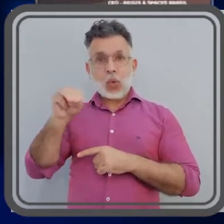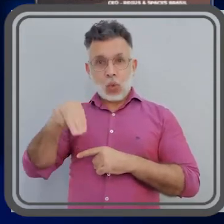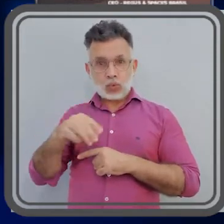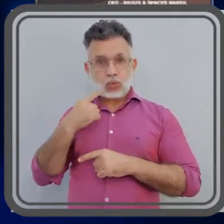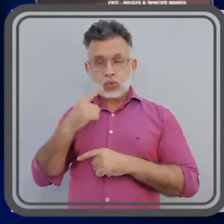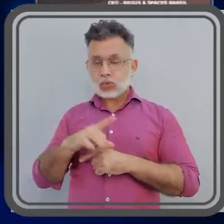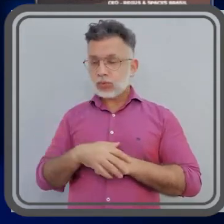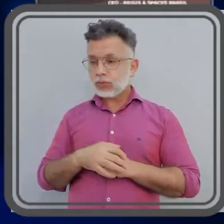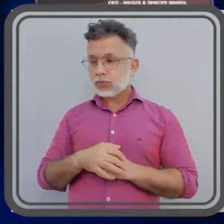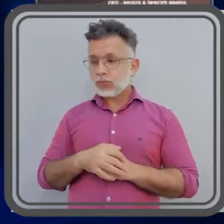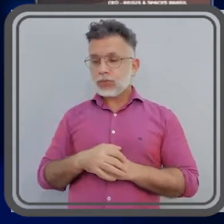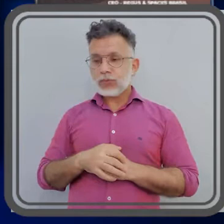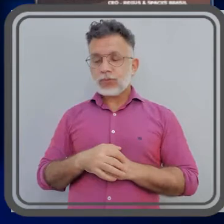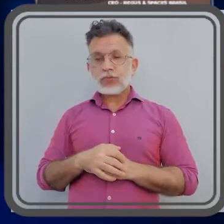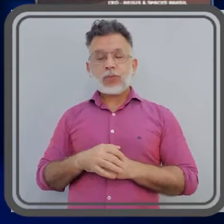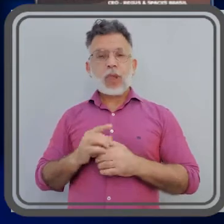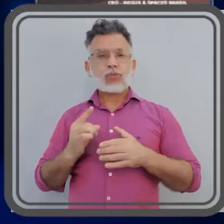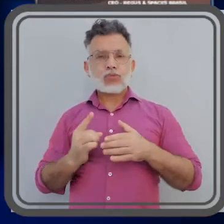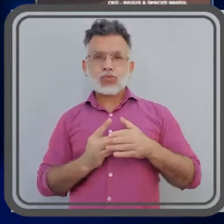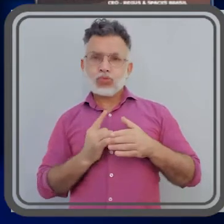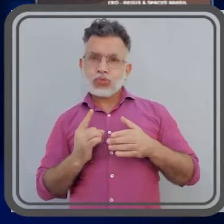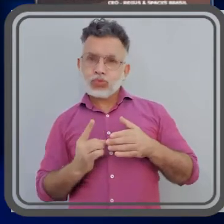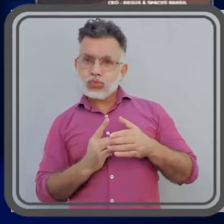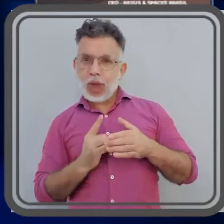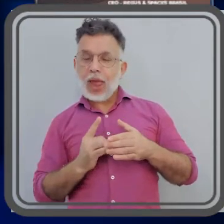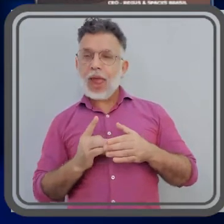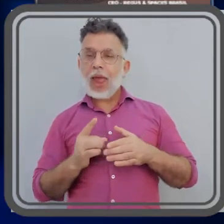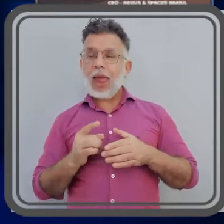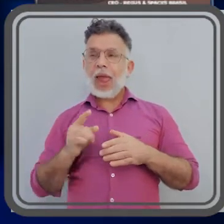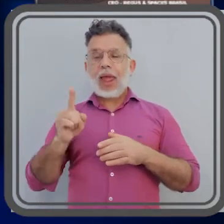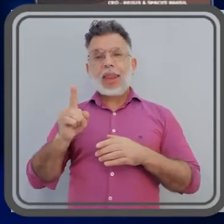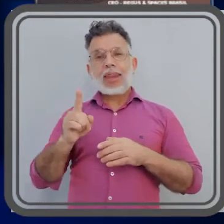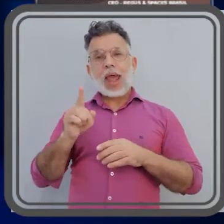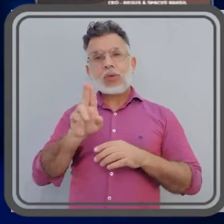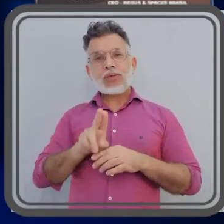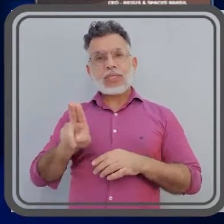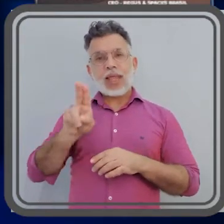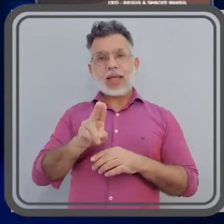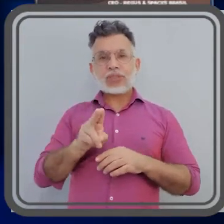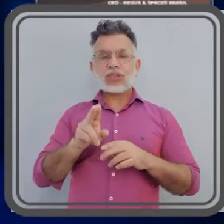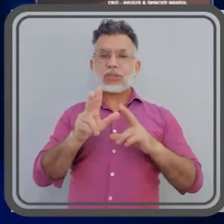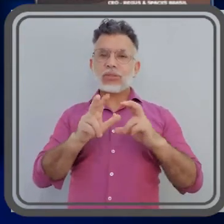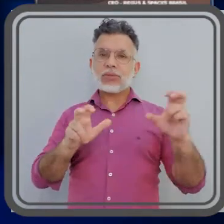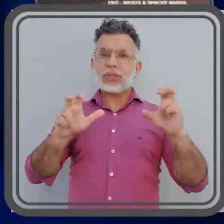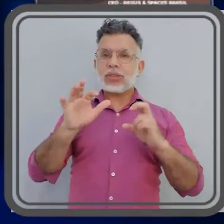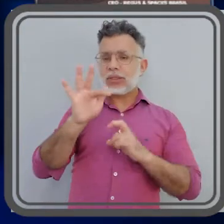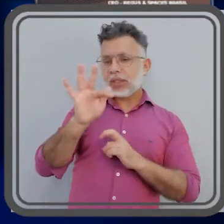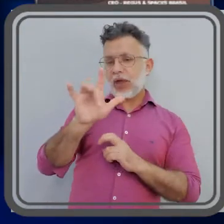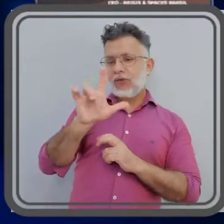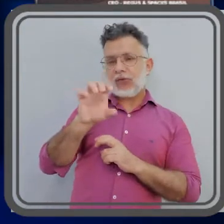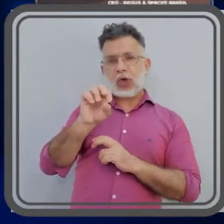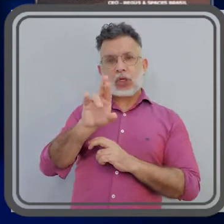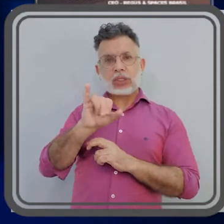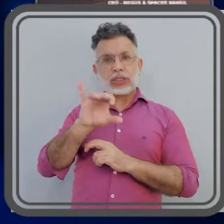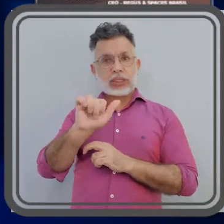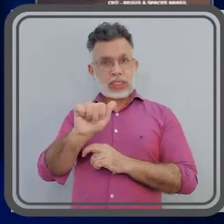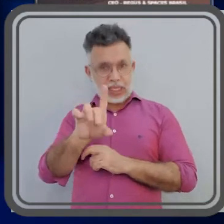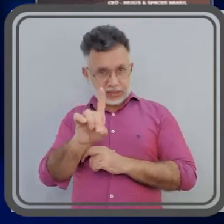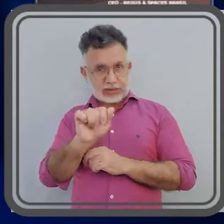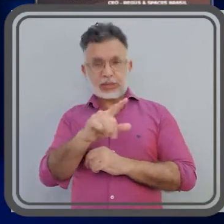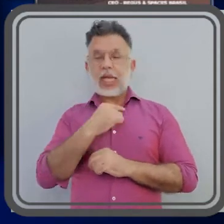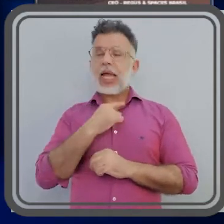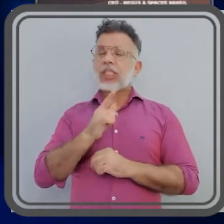dado, acho que na Universidade da Flórida, alguma coisa assim. Então, tipo, a gente só tinha alguns poucos materiais dele na